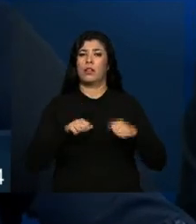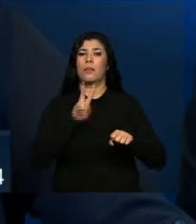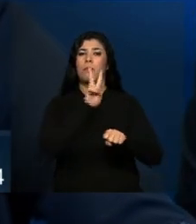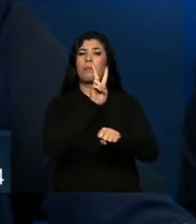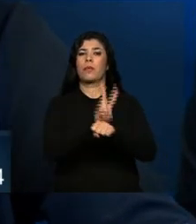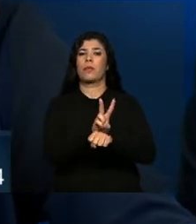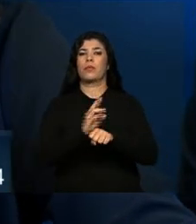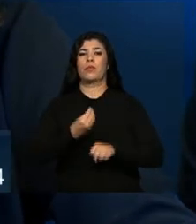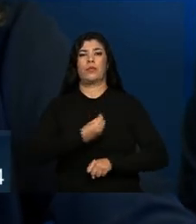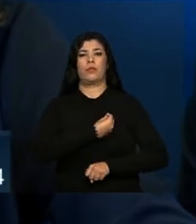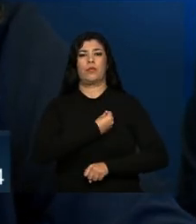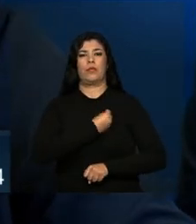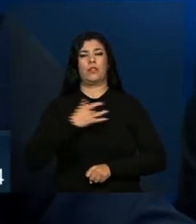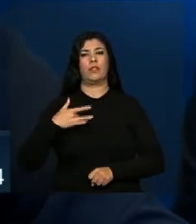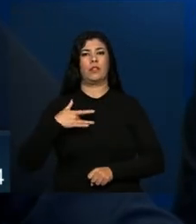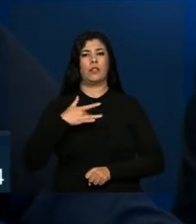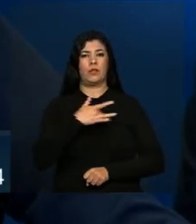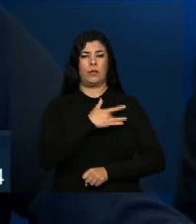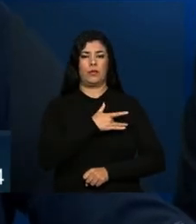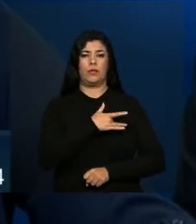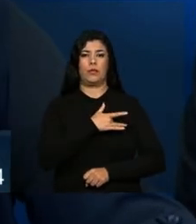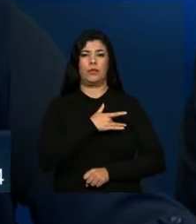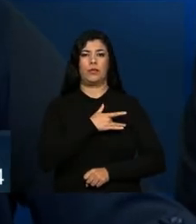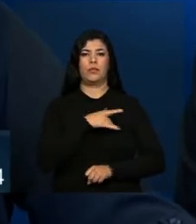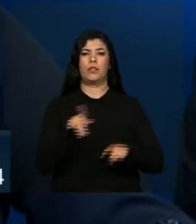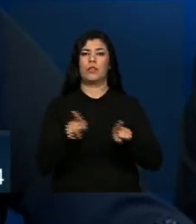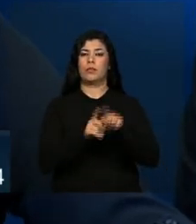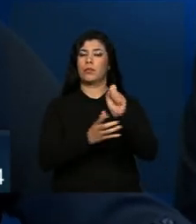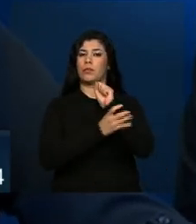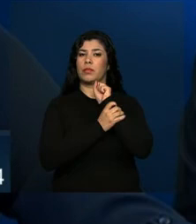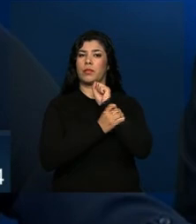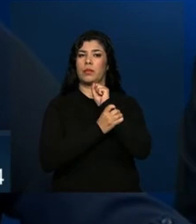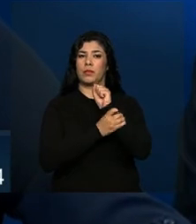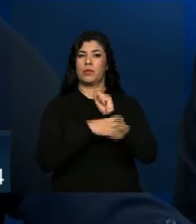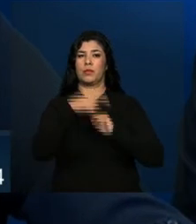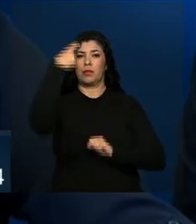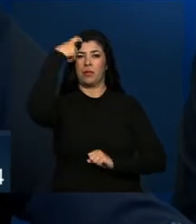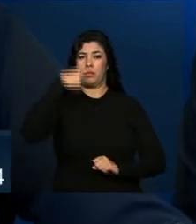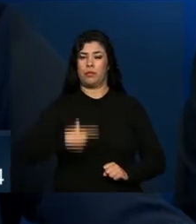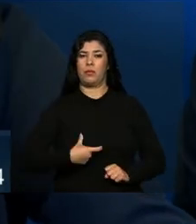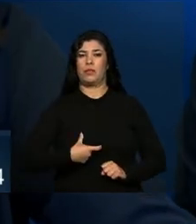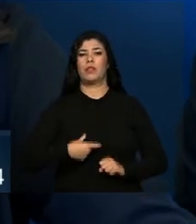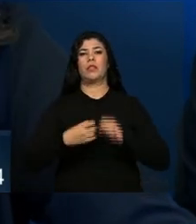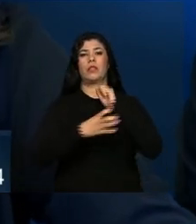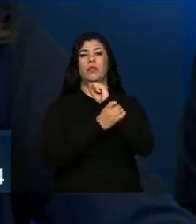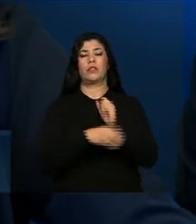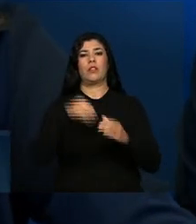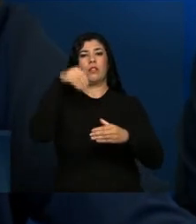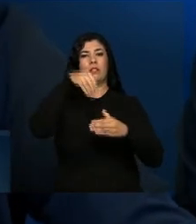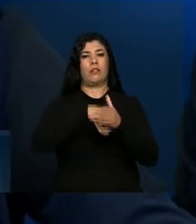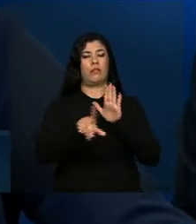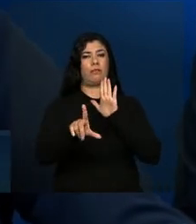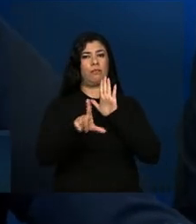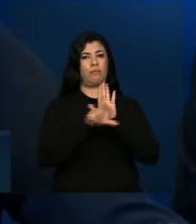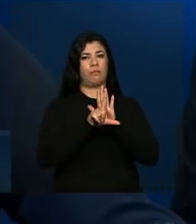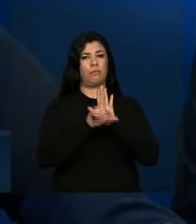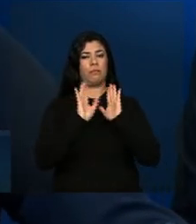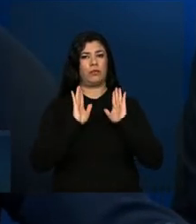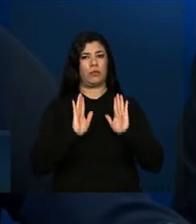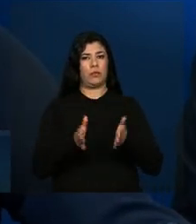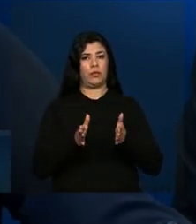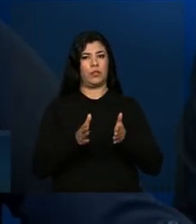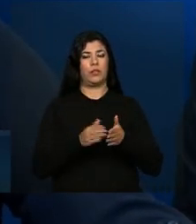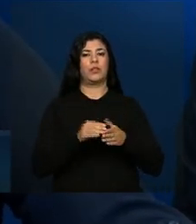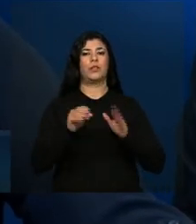proteção à vida à saúde e à segurança das pessoas é uma garantia Incondicional na então a gente